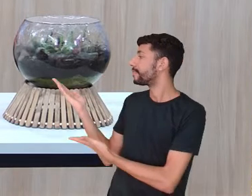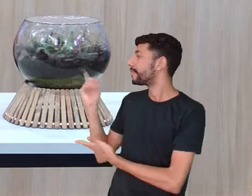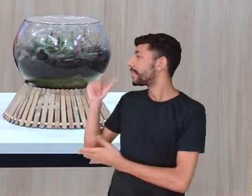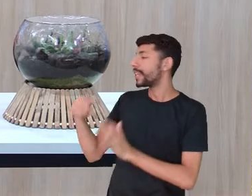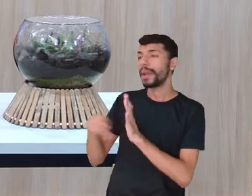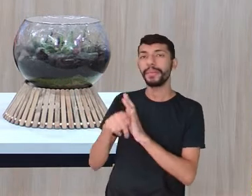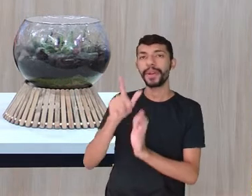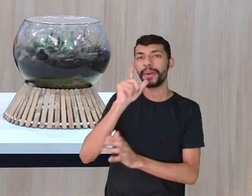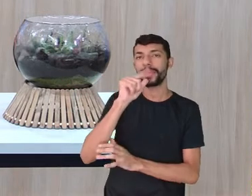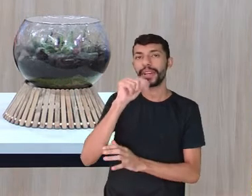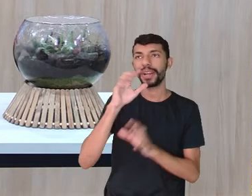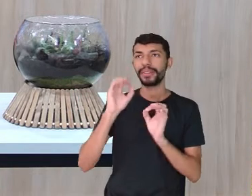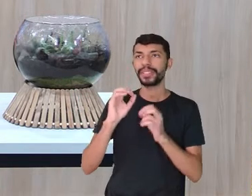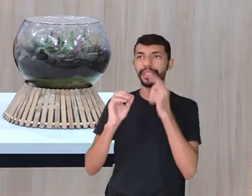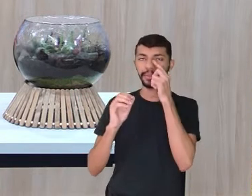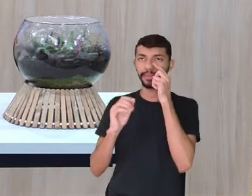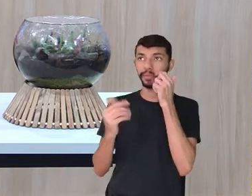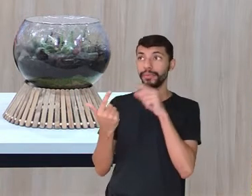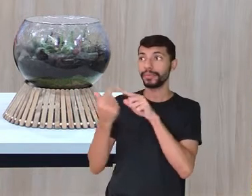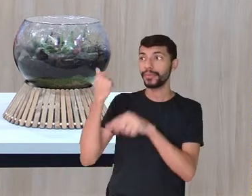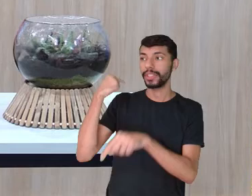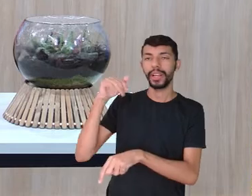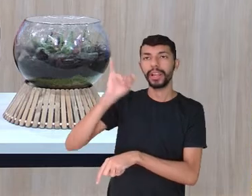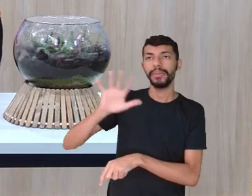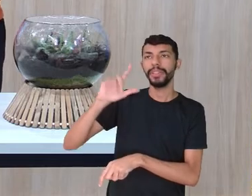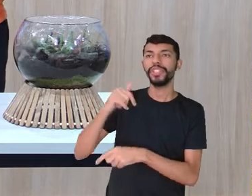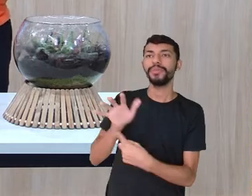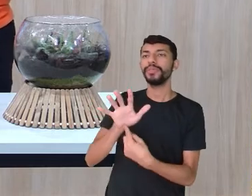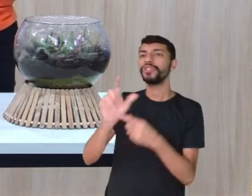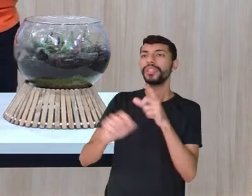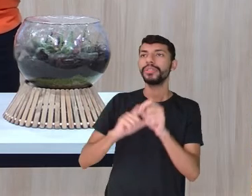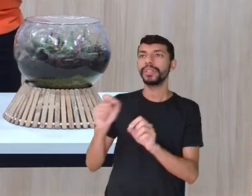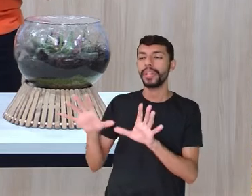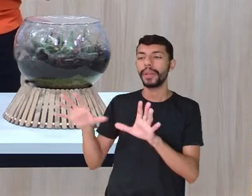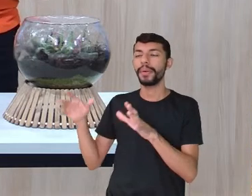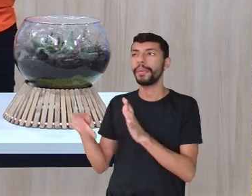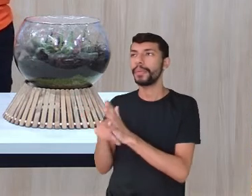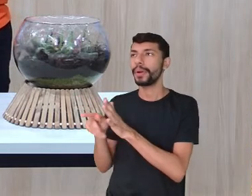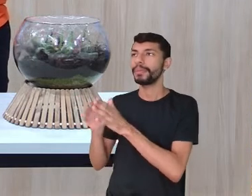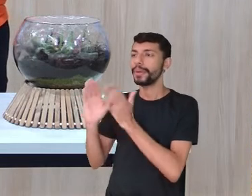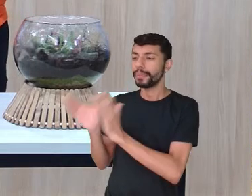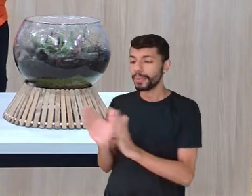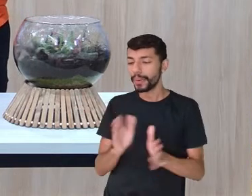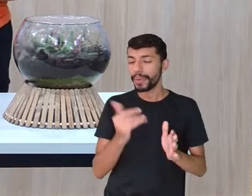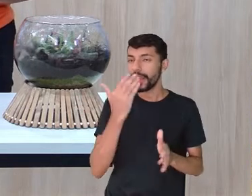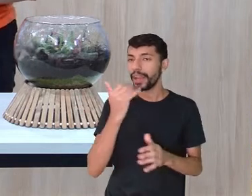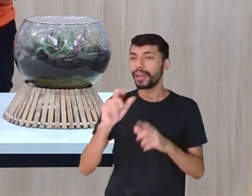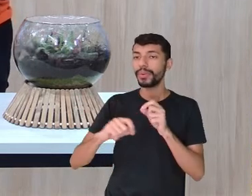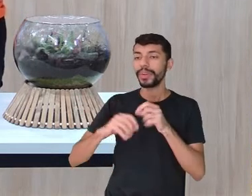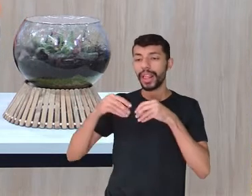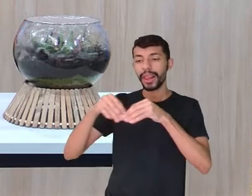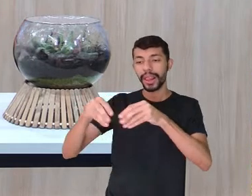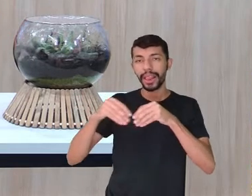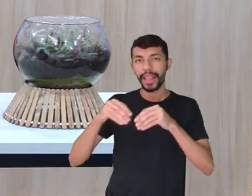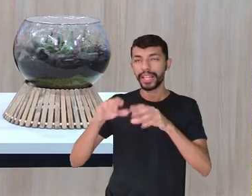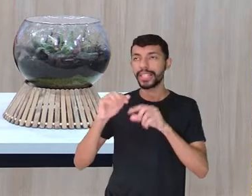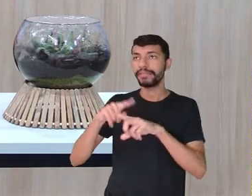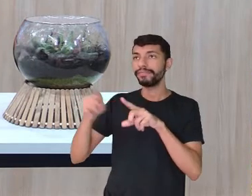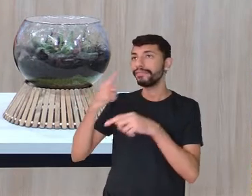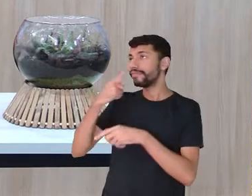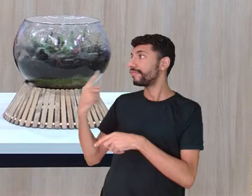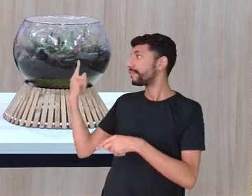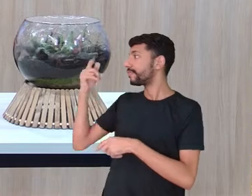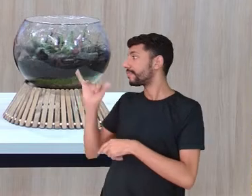alimentar aquática. Na primeira imagem, eu mostrei para vocês uma cadeia alimentar terrestre. Nessa imagem,